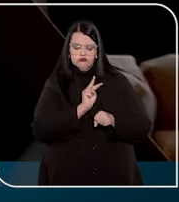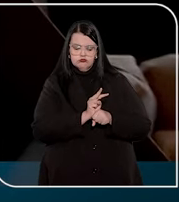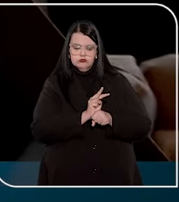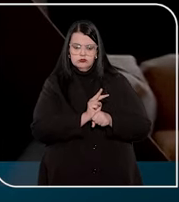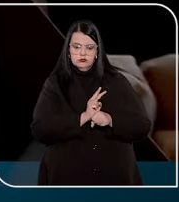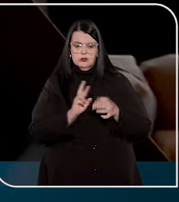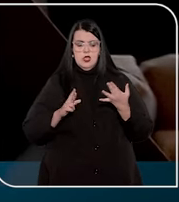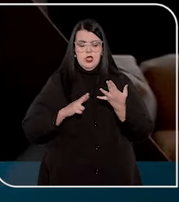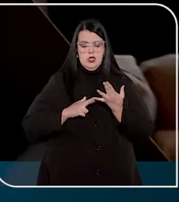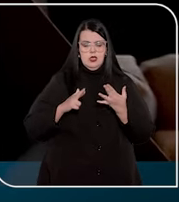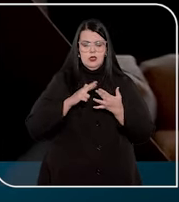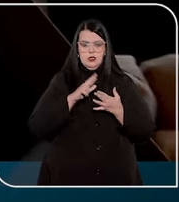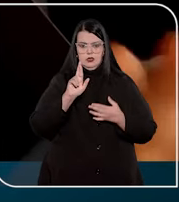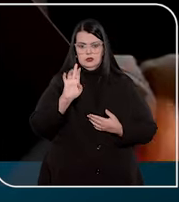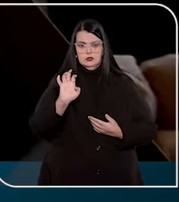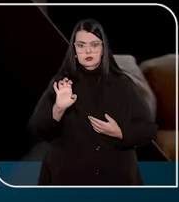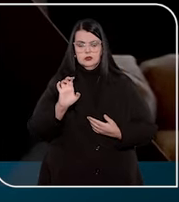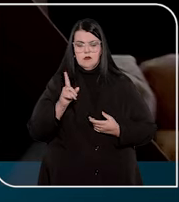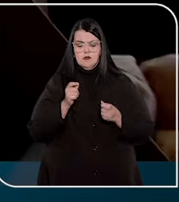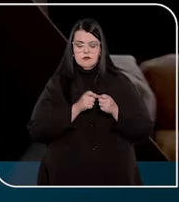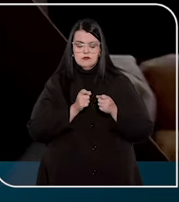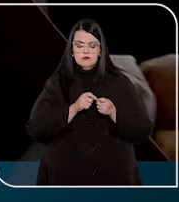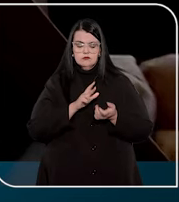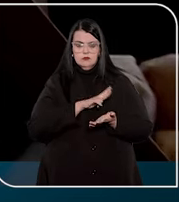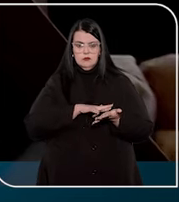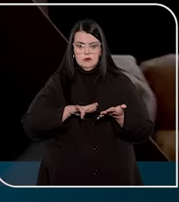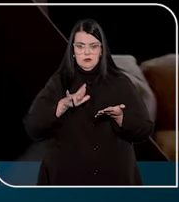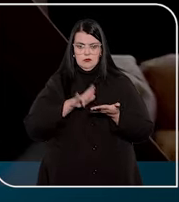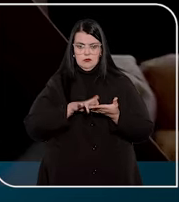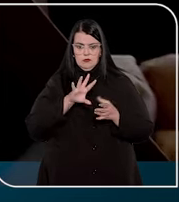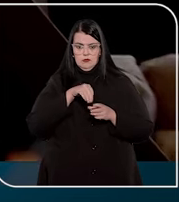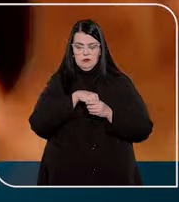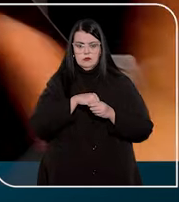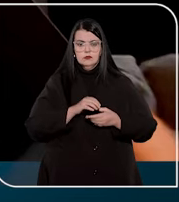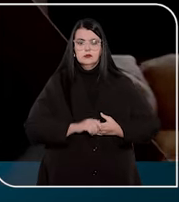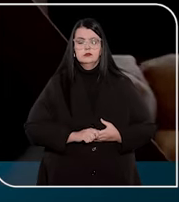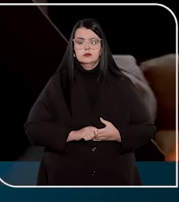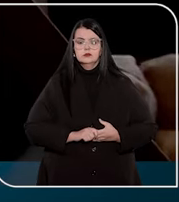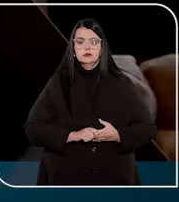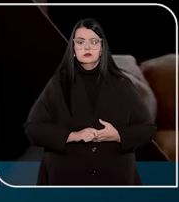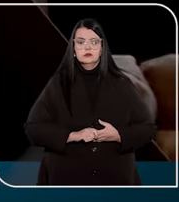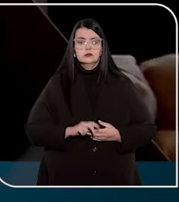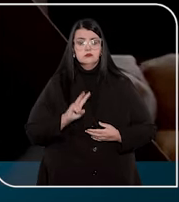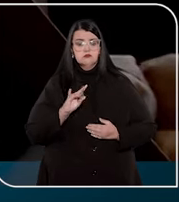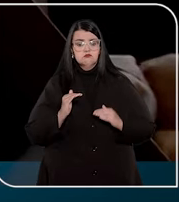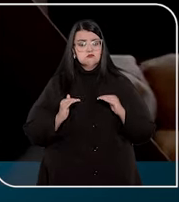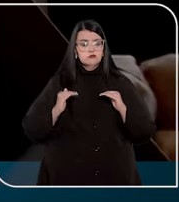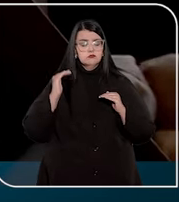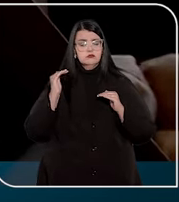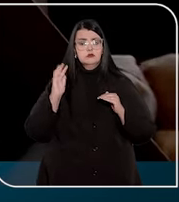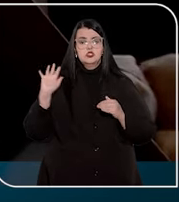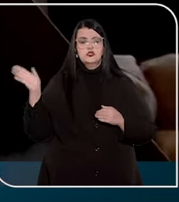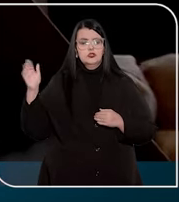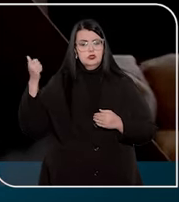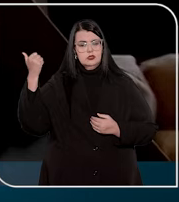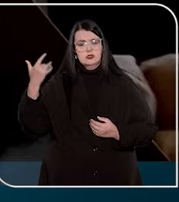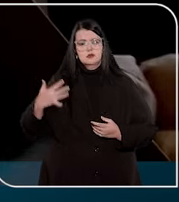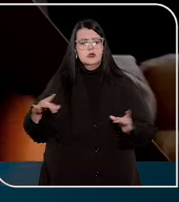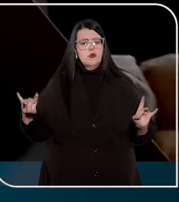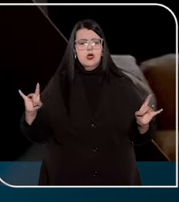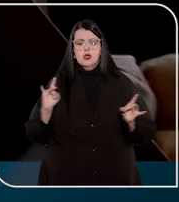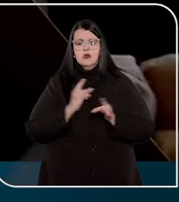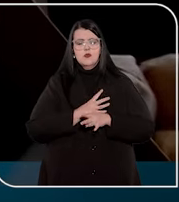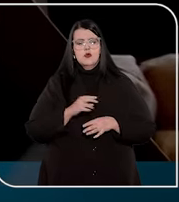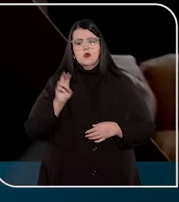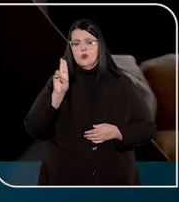extraordinário, por exemplo, eu vou fazer um agravo de instrumento. Agravo de instrumento que vai levar para cima. O Diogo já nos explicou aqui que isso acabou, não